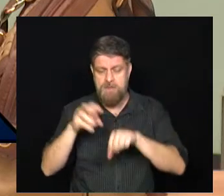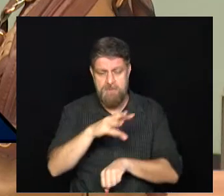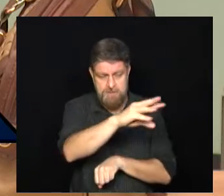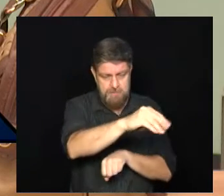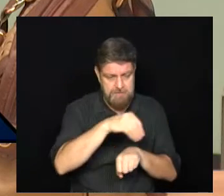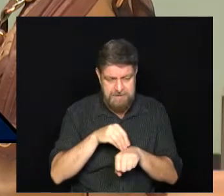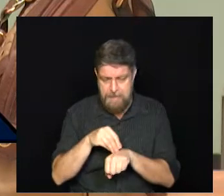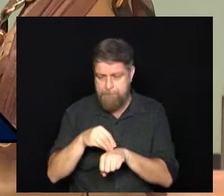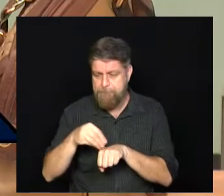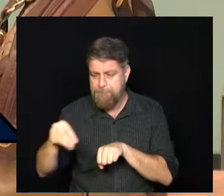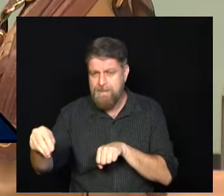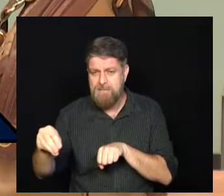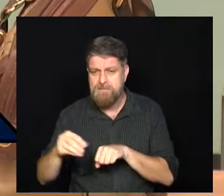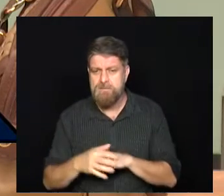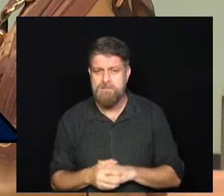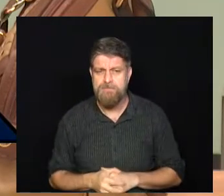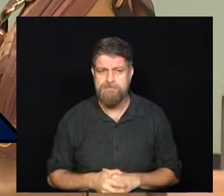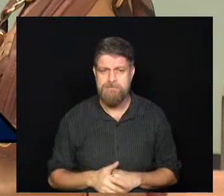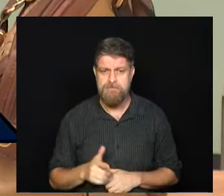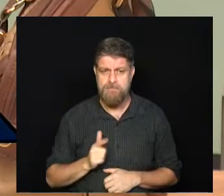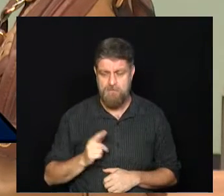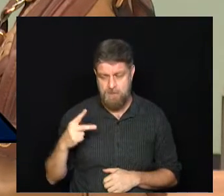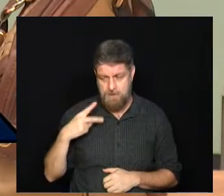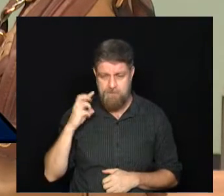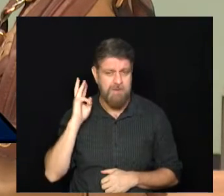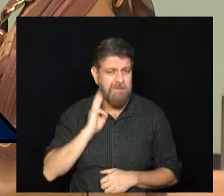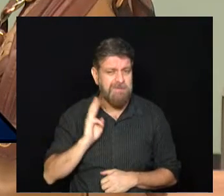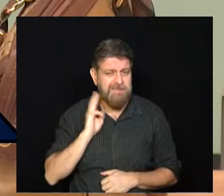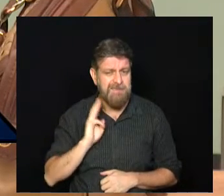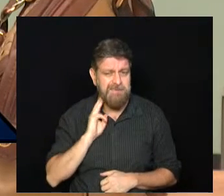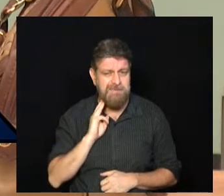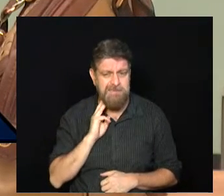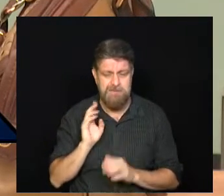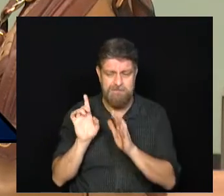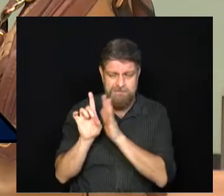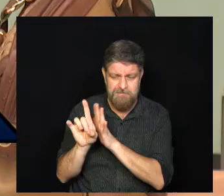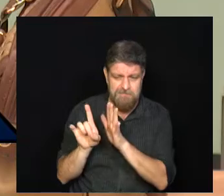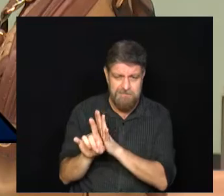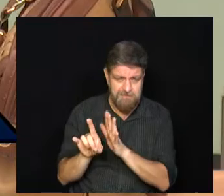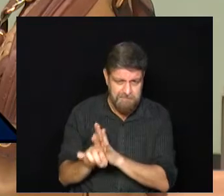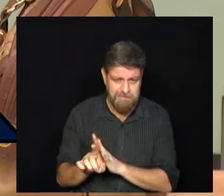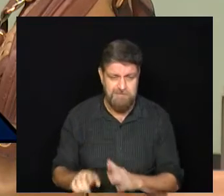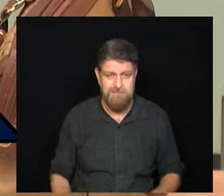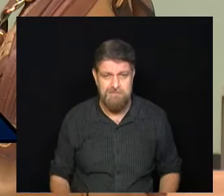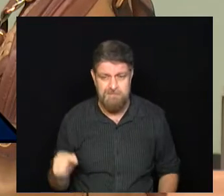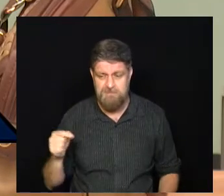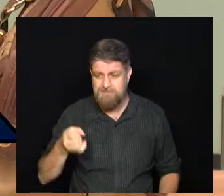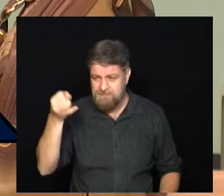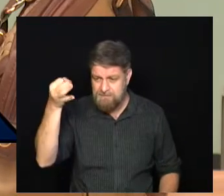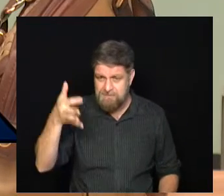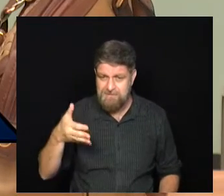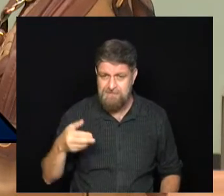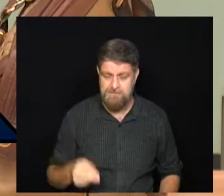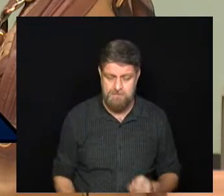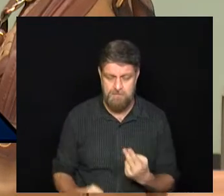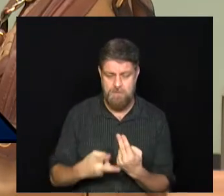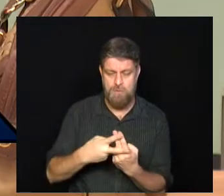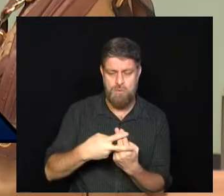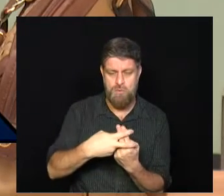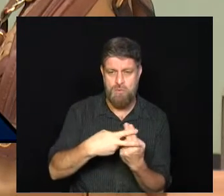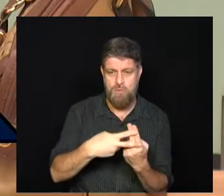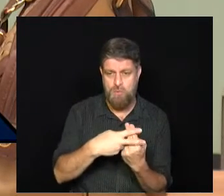repasses. E aí, que o vereador Cecílio citou, e você falou sobre o repasse do SUS, né, que